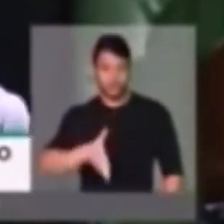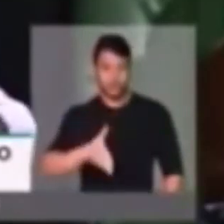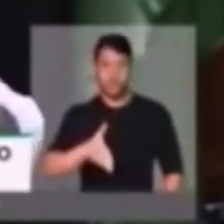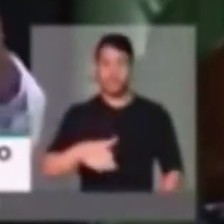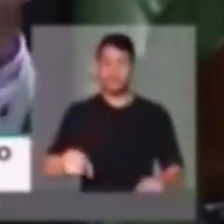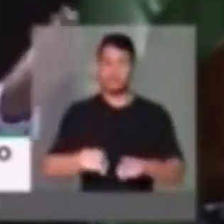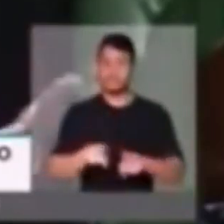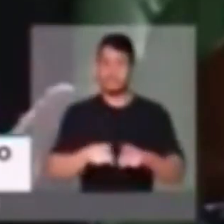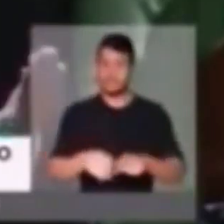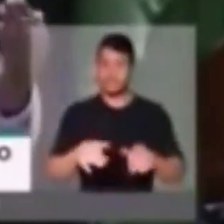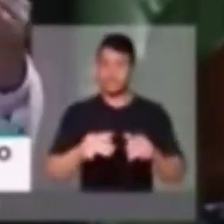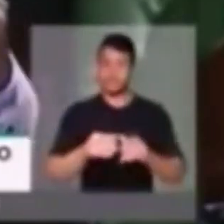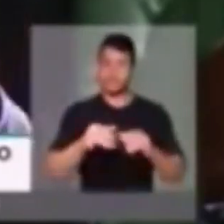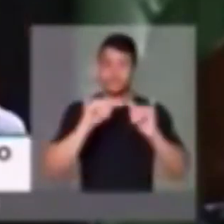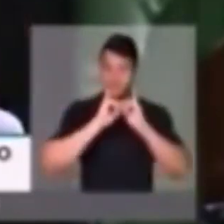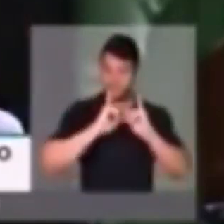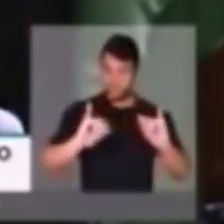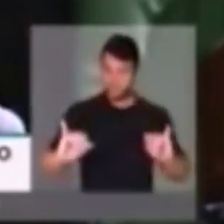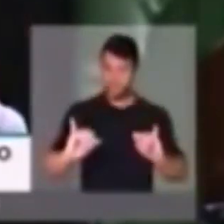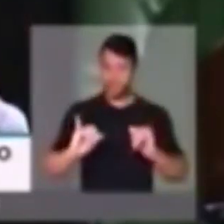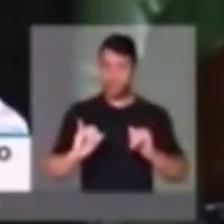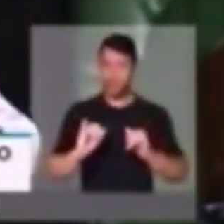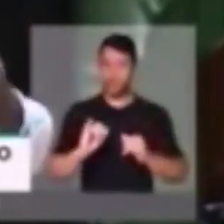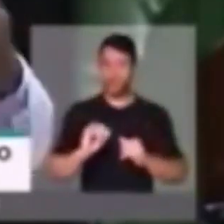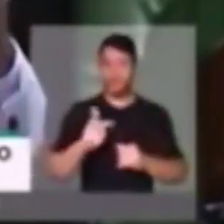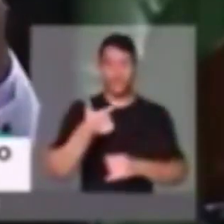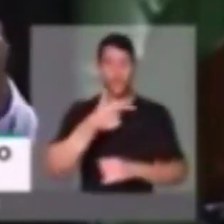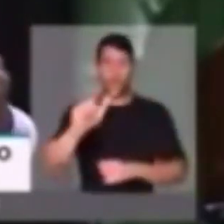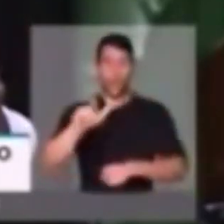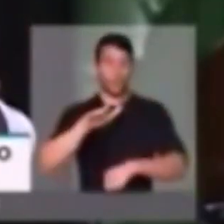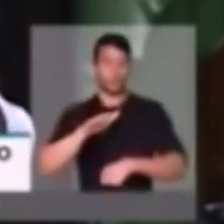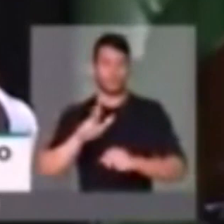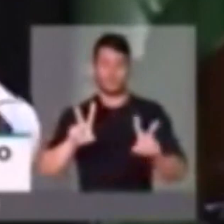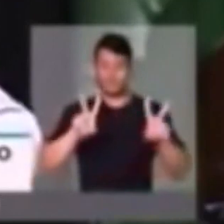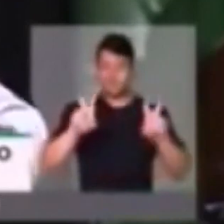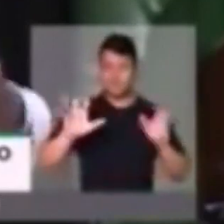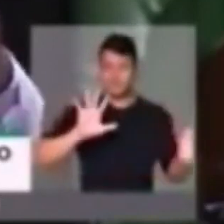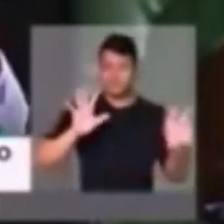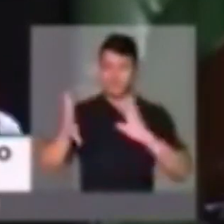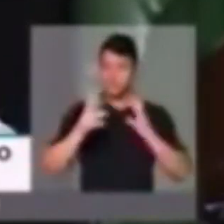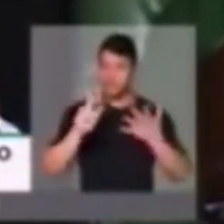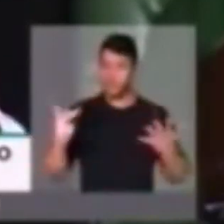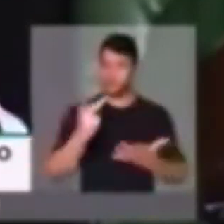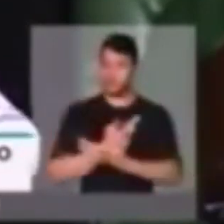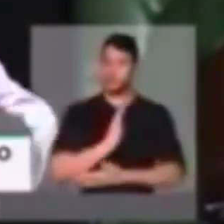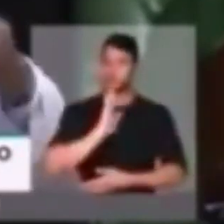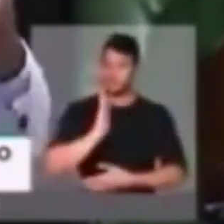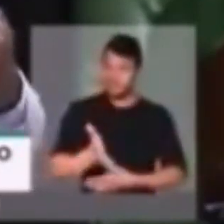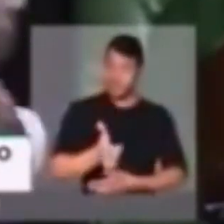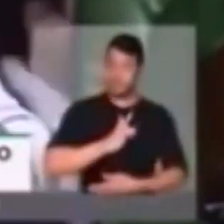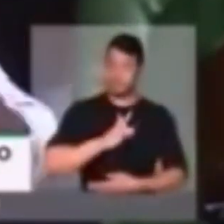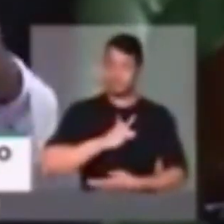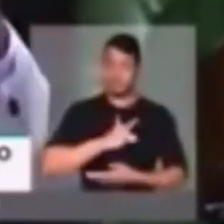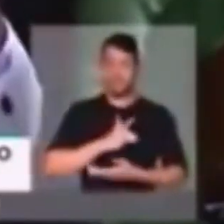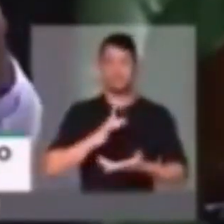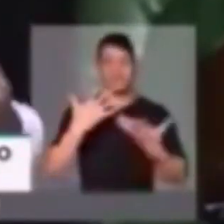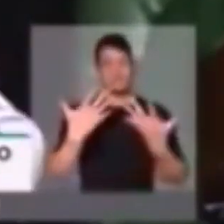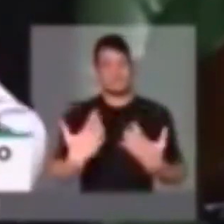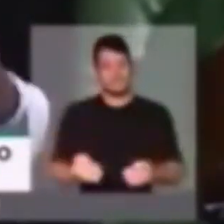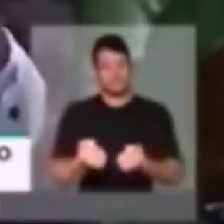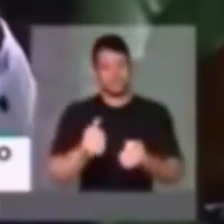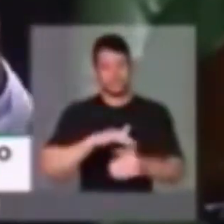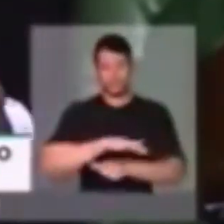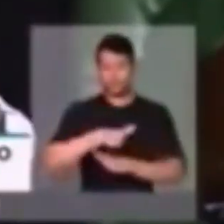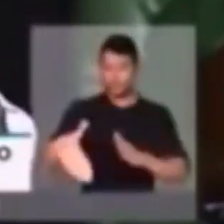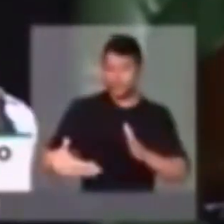registrou que em outros casos como do prós essa incorporação foi retificada e todas as